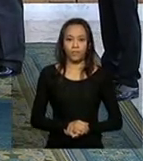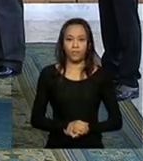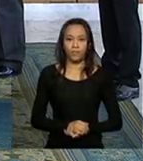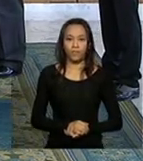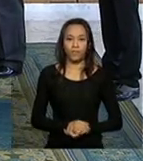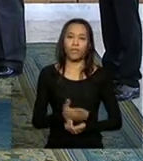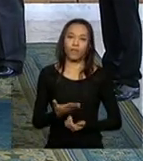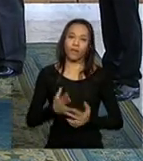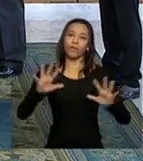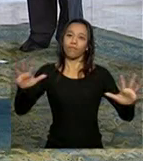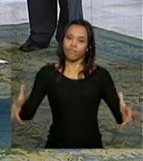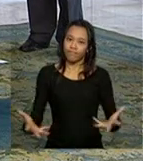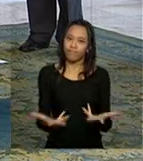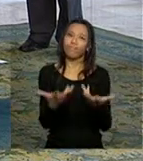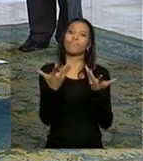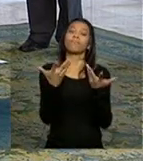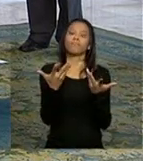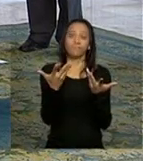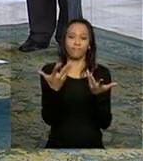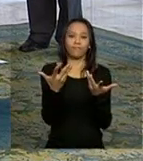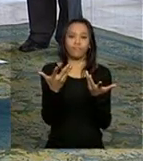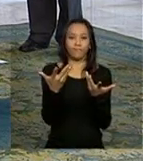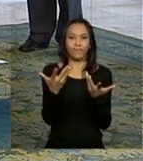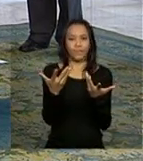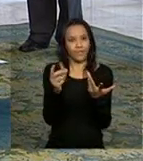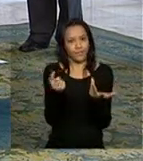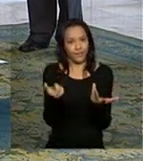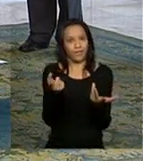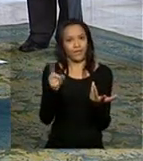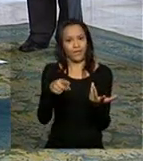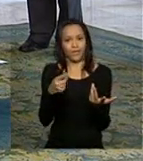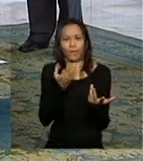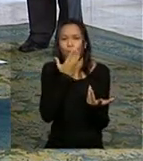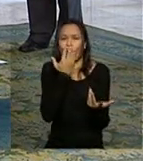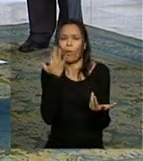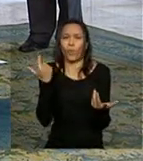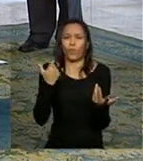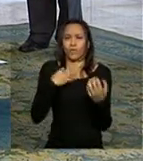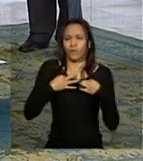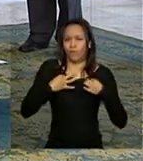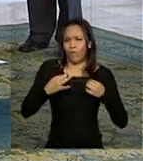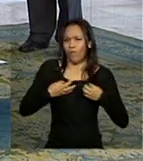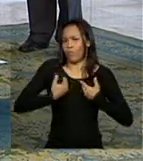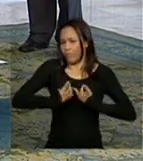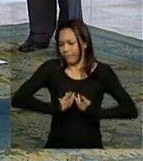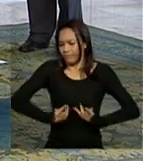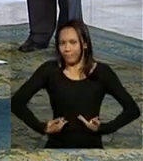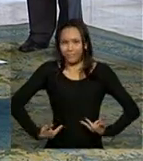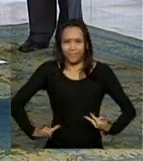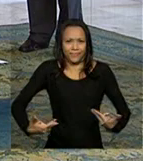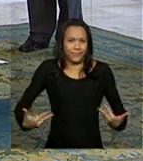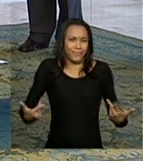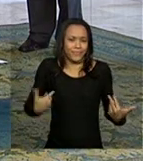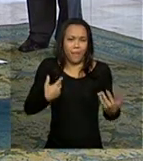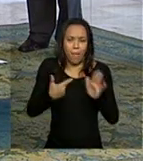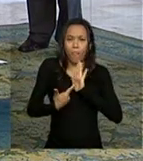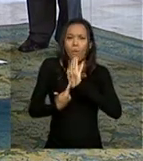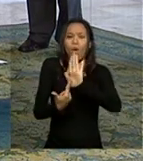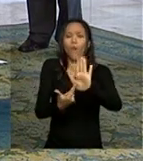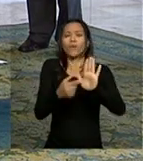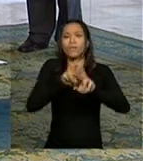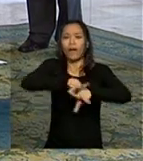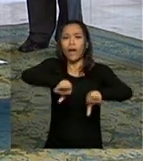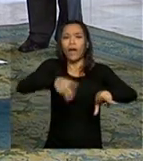É uma solenidade que costuma ser um espetáculo de cores e também um exemplo da diversidade cultural